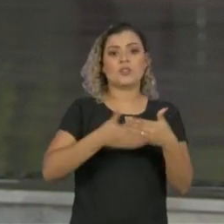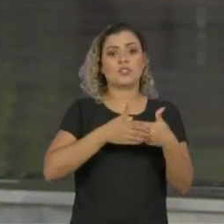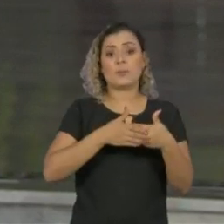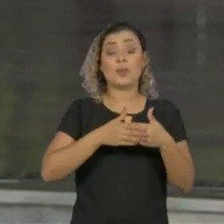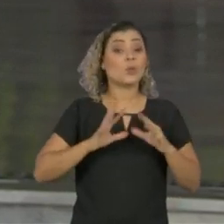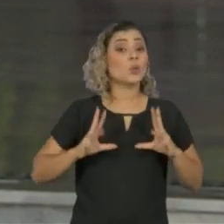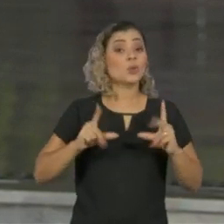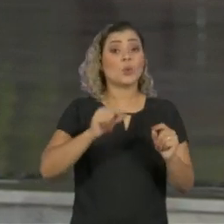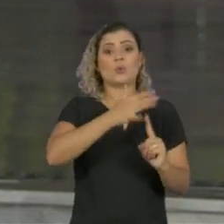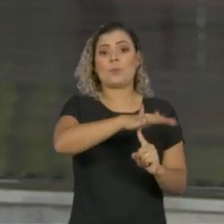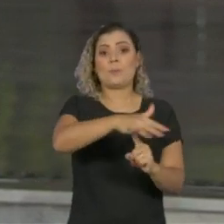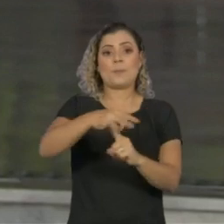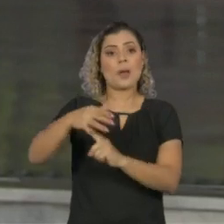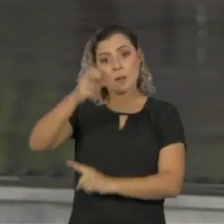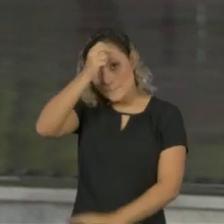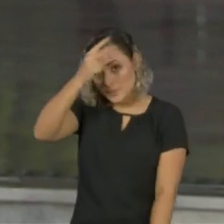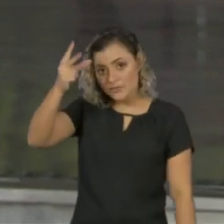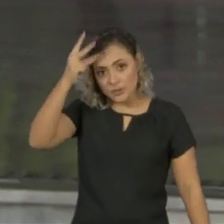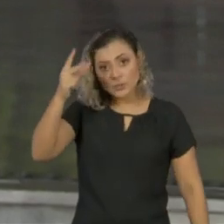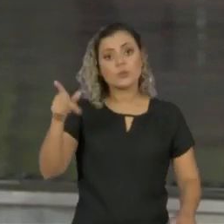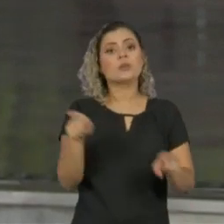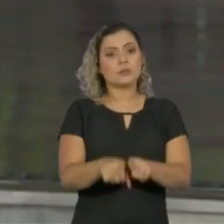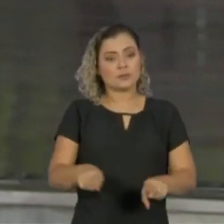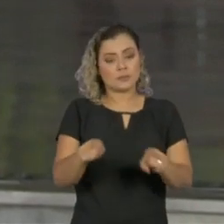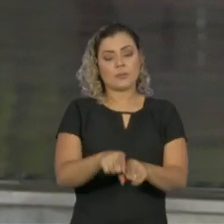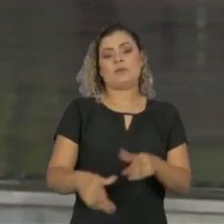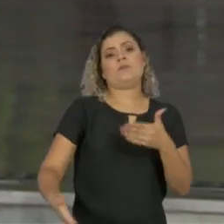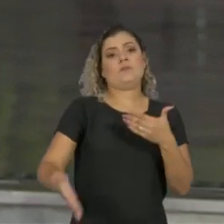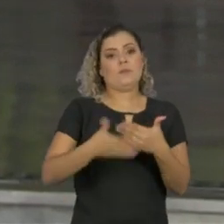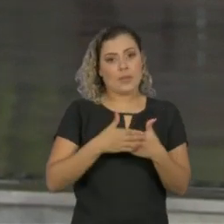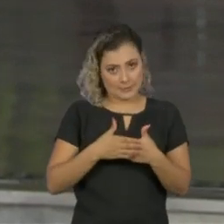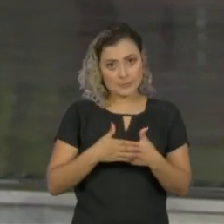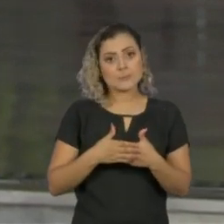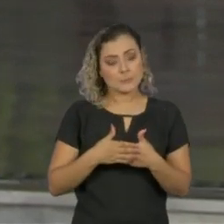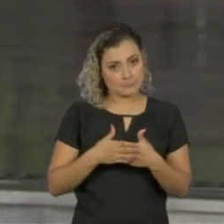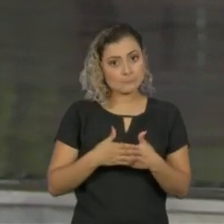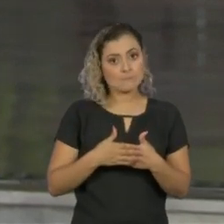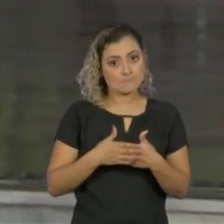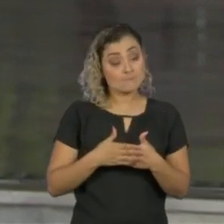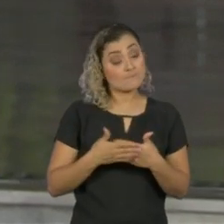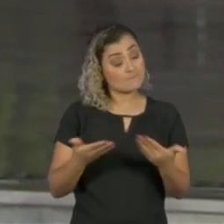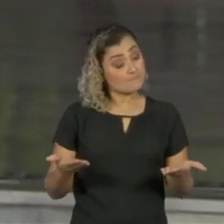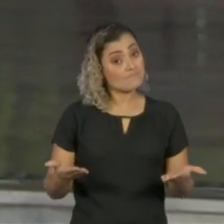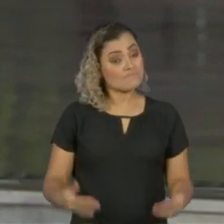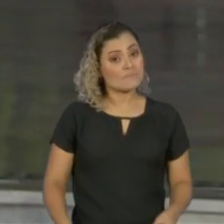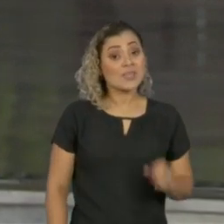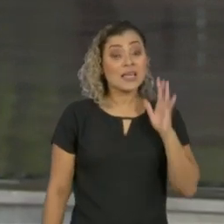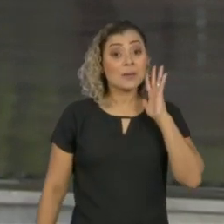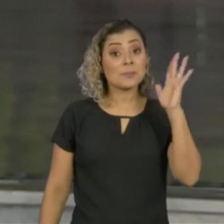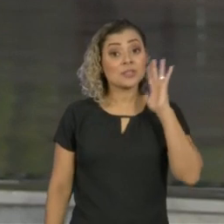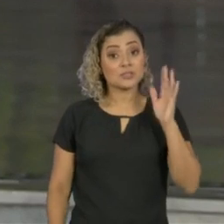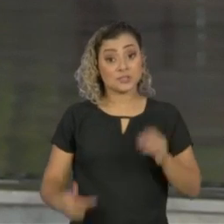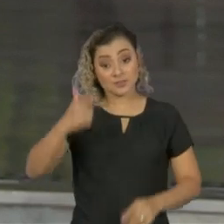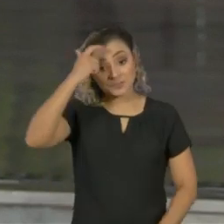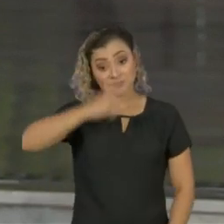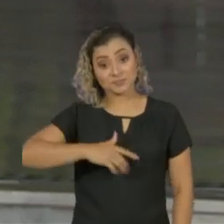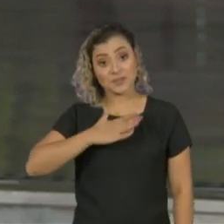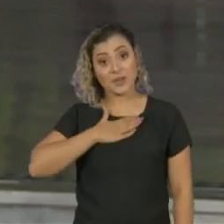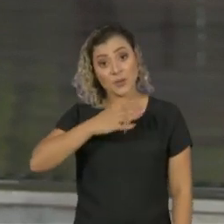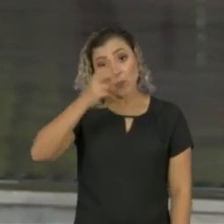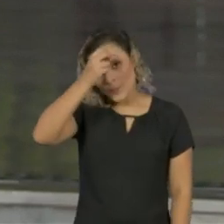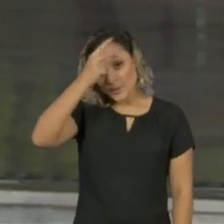os parques municipais na cidade de São Paulo. Imaginem o que é para um prefeito ter